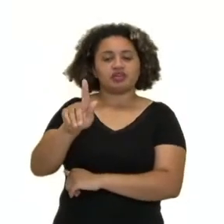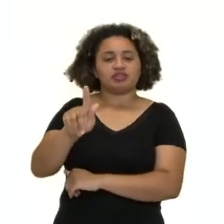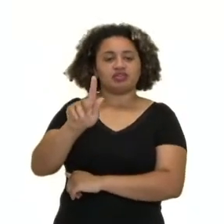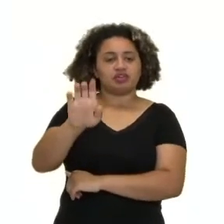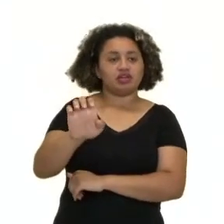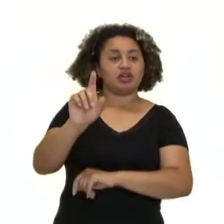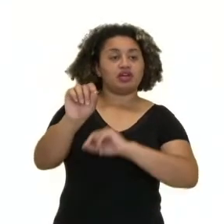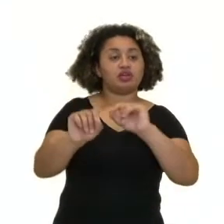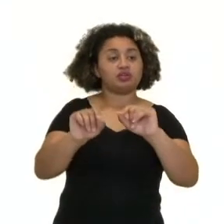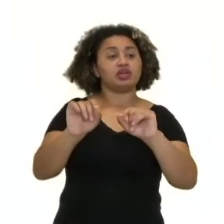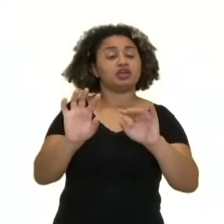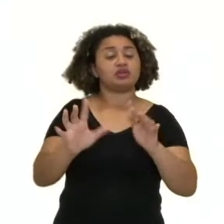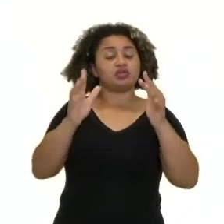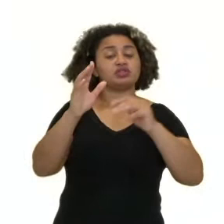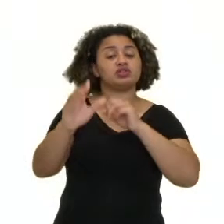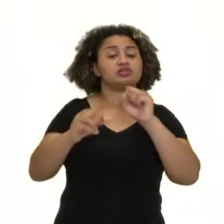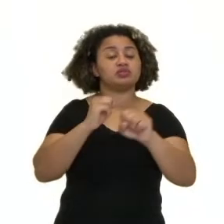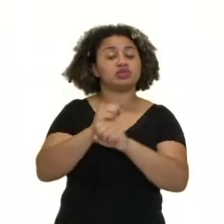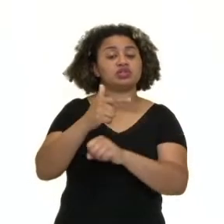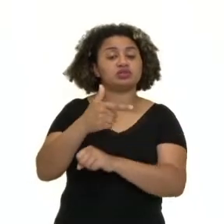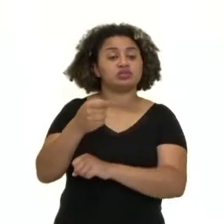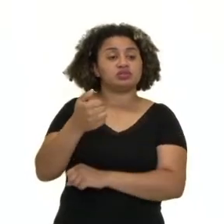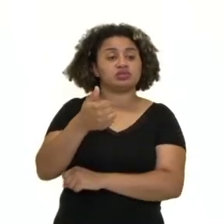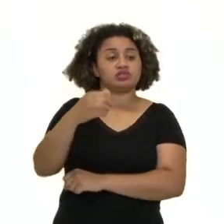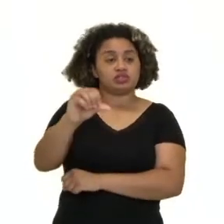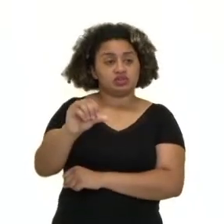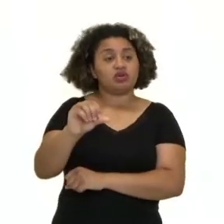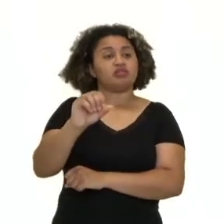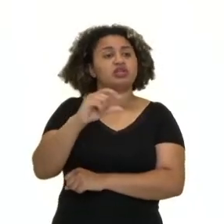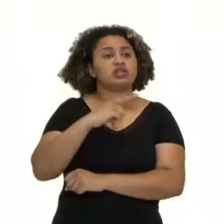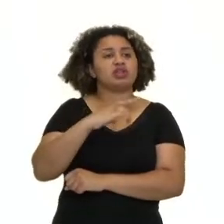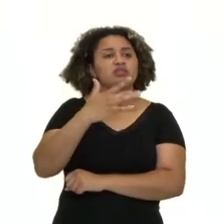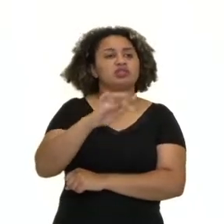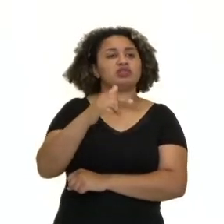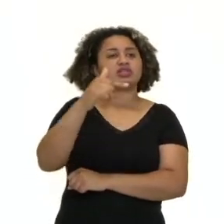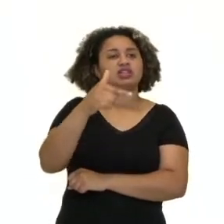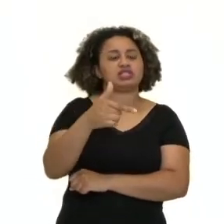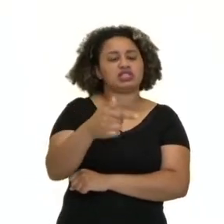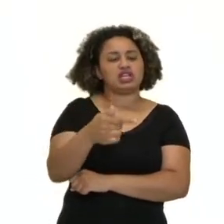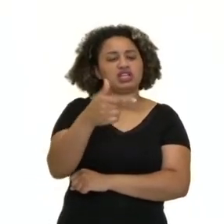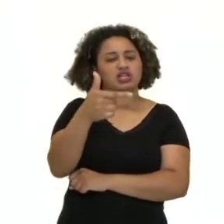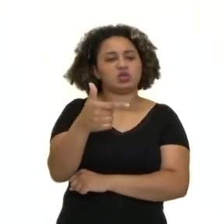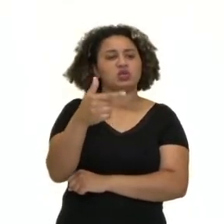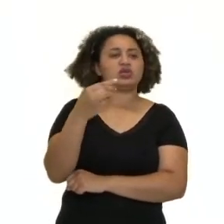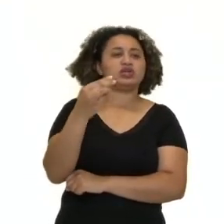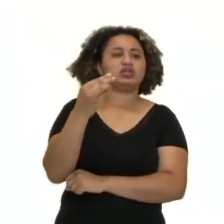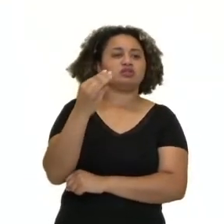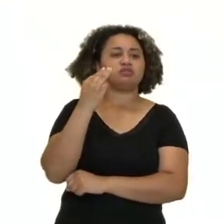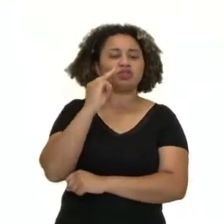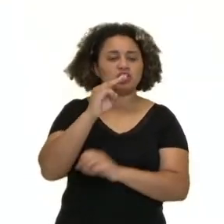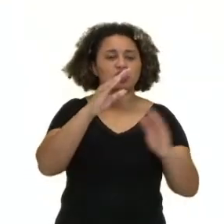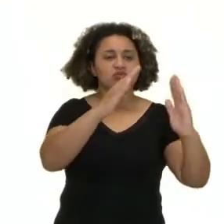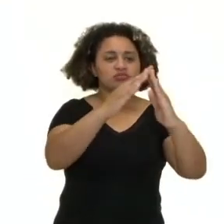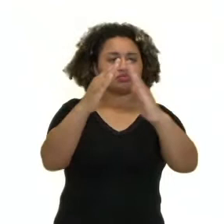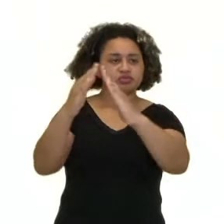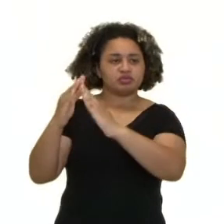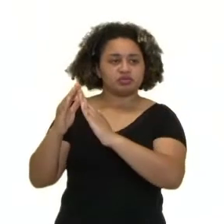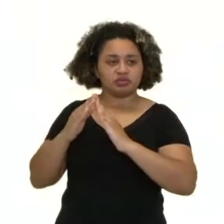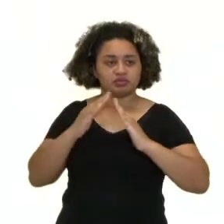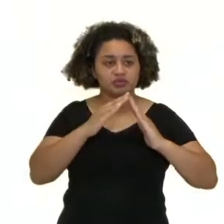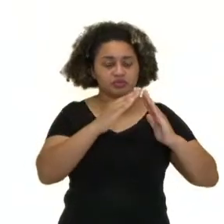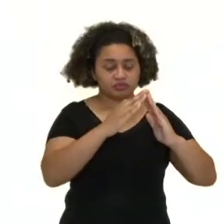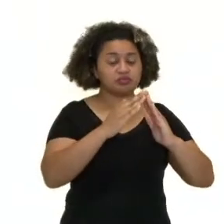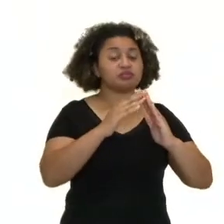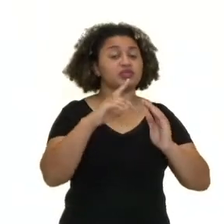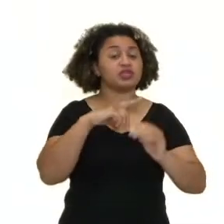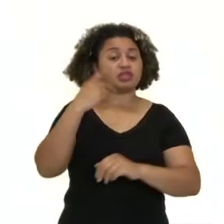IBGE, realizada em 2019, em cerca de 72 milhões de domicílios particulares